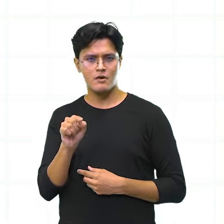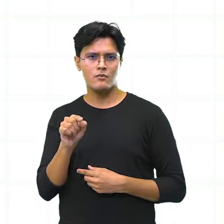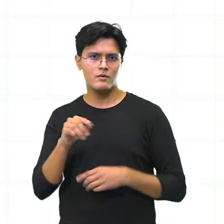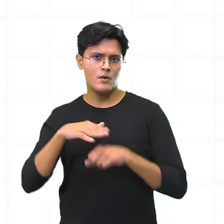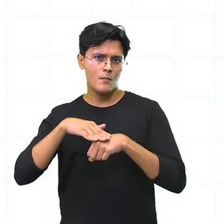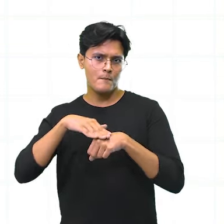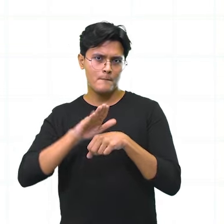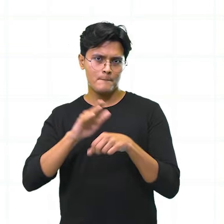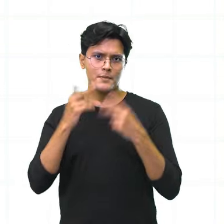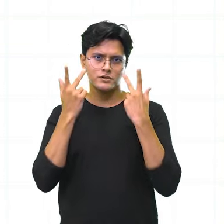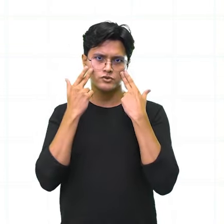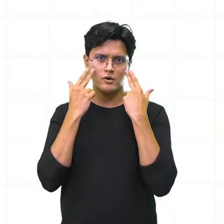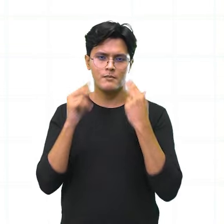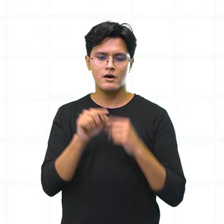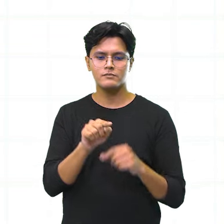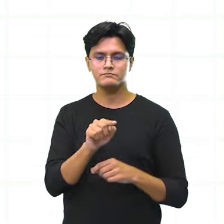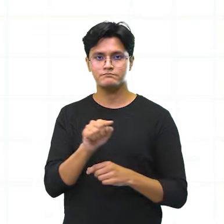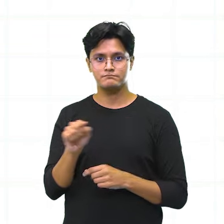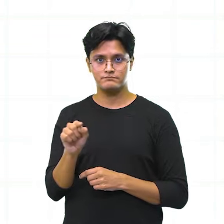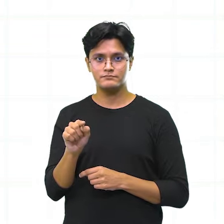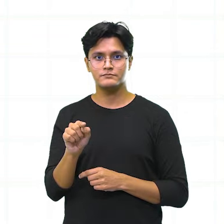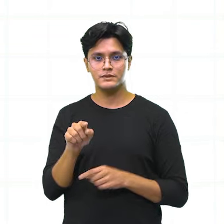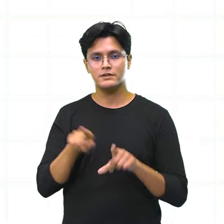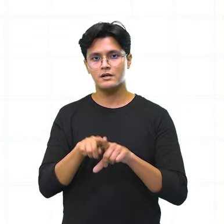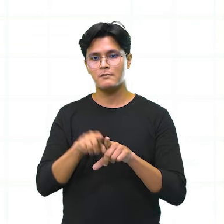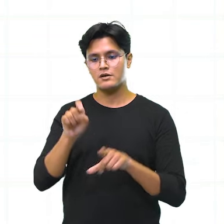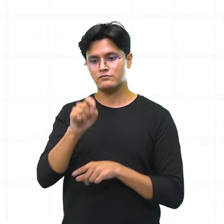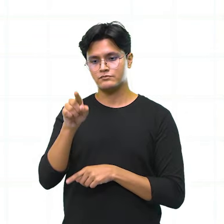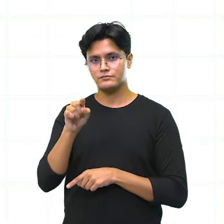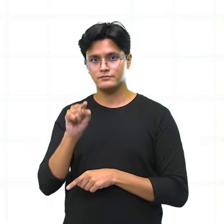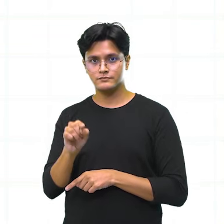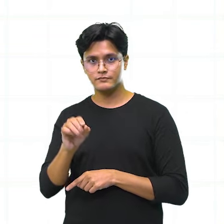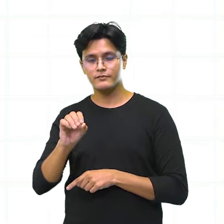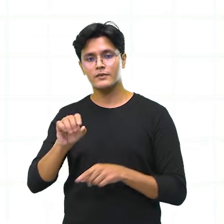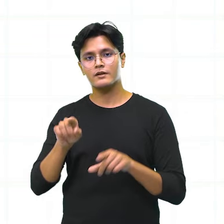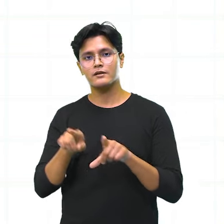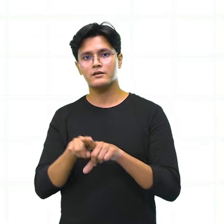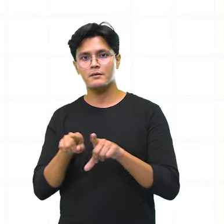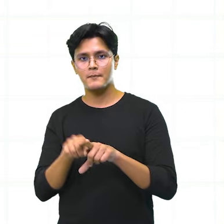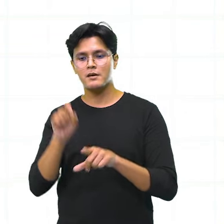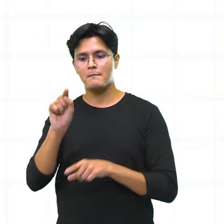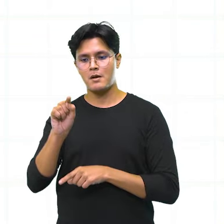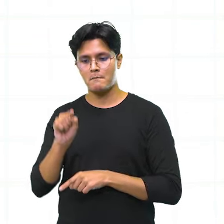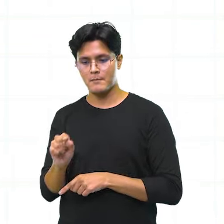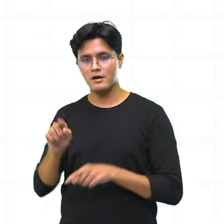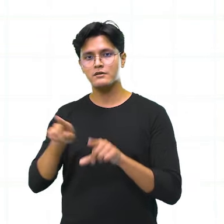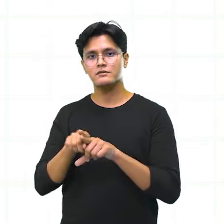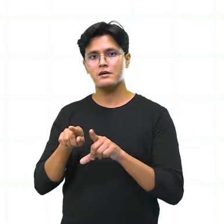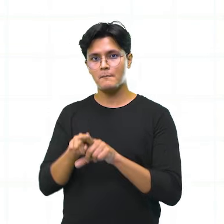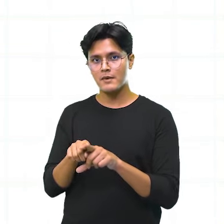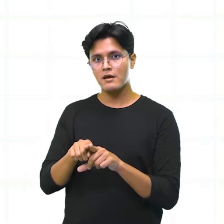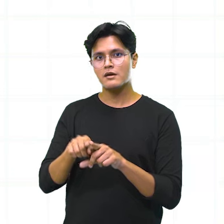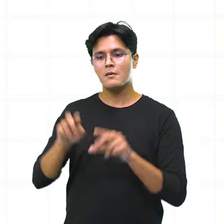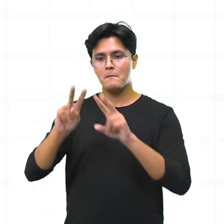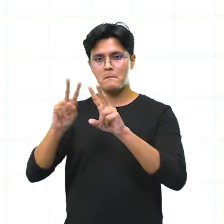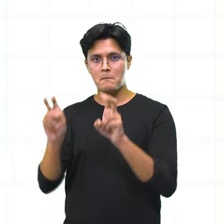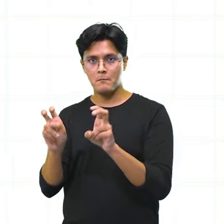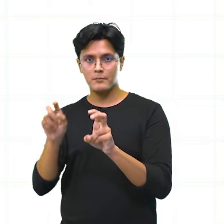A exclamação, a interrogação, 2 pontos e aspas. Quando nós estamos lendo